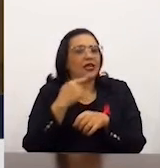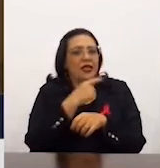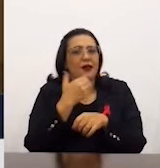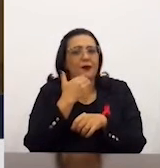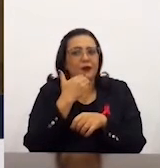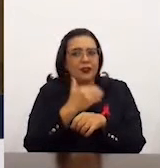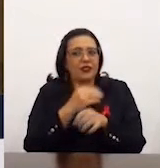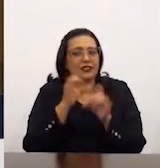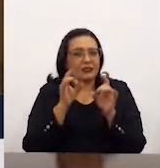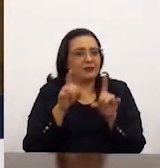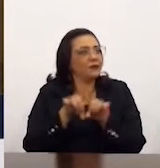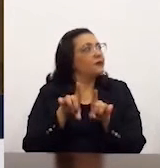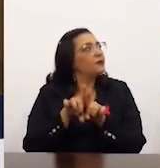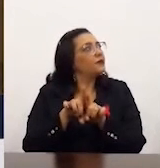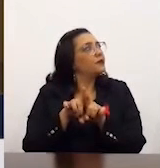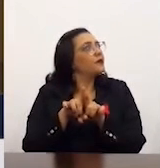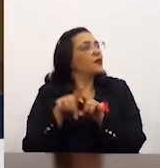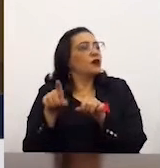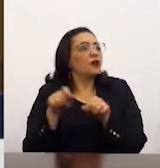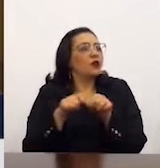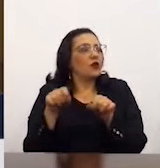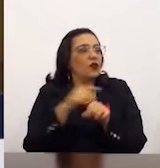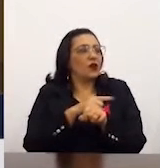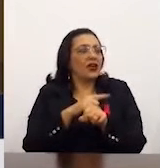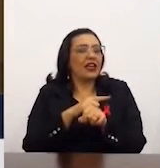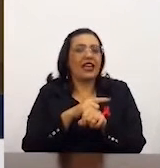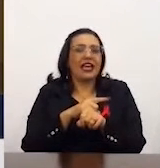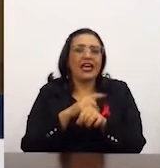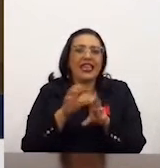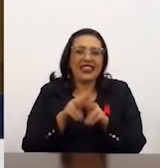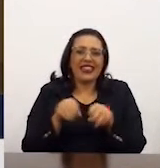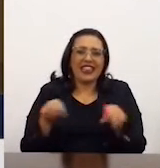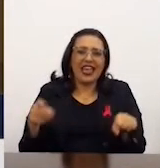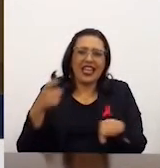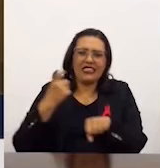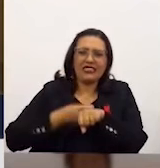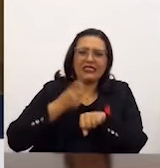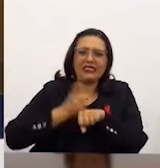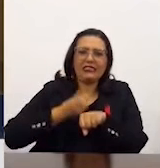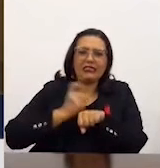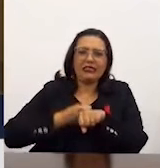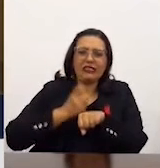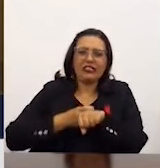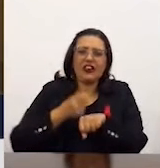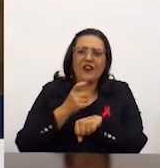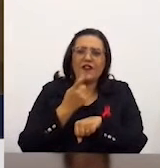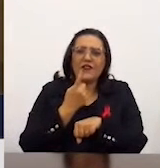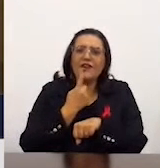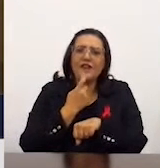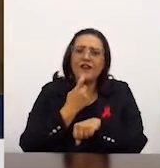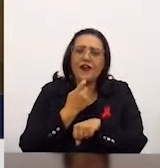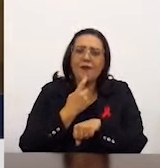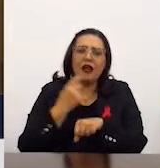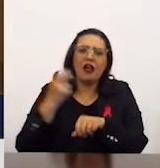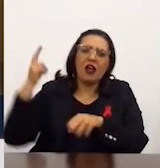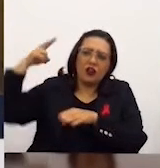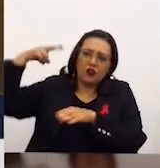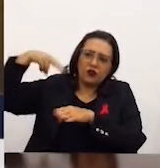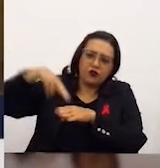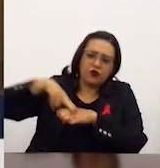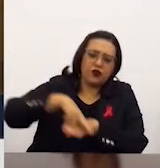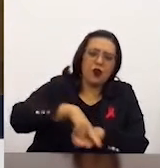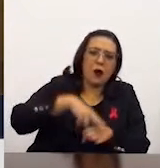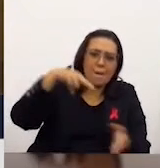que coloque areia grossa. A terra ali é muito dura e criança, a gente sabe, criança, eles descem no escorregador, balança ali, eles